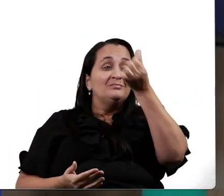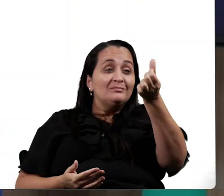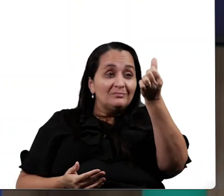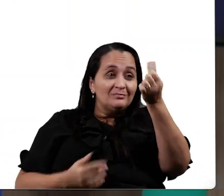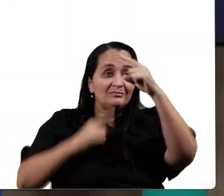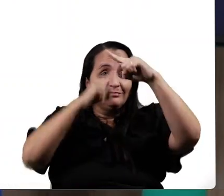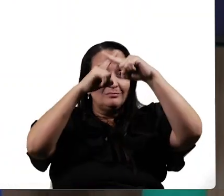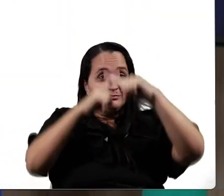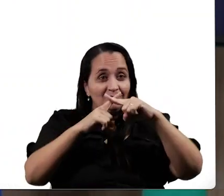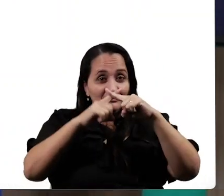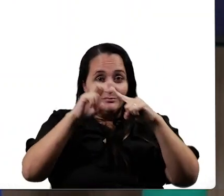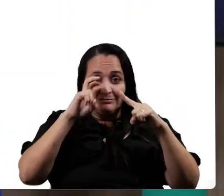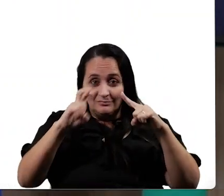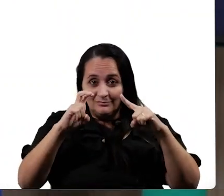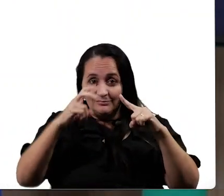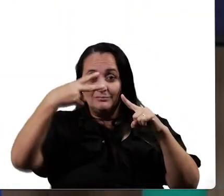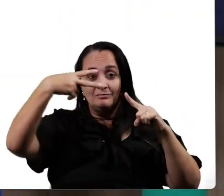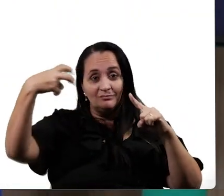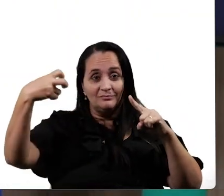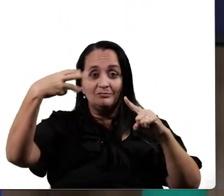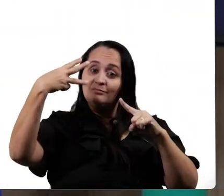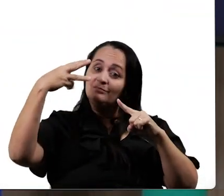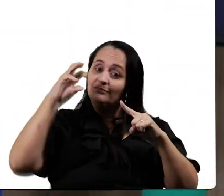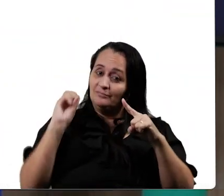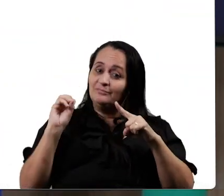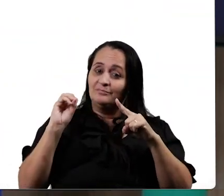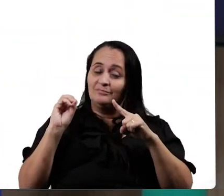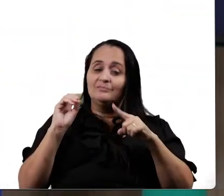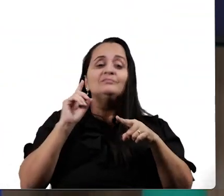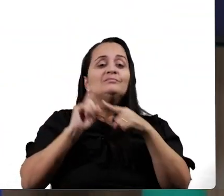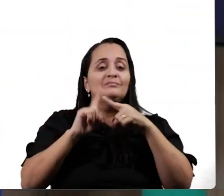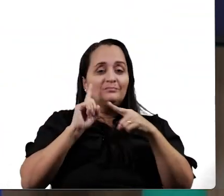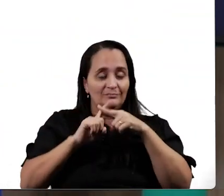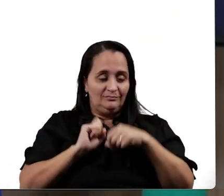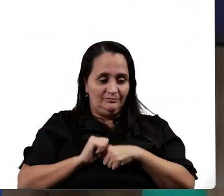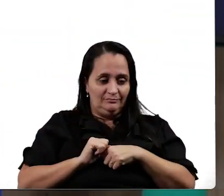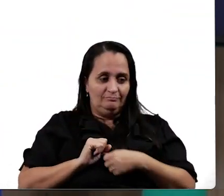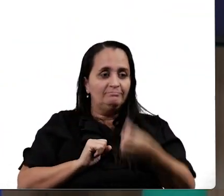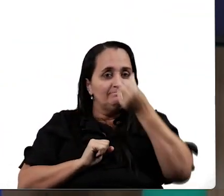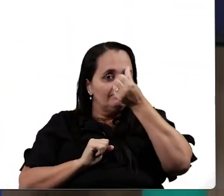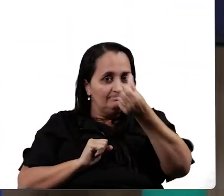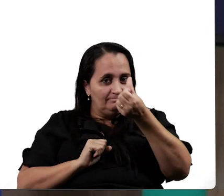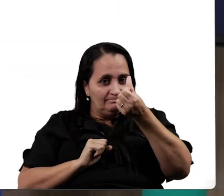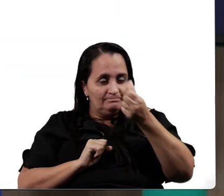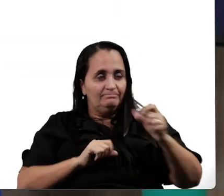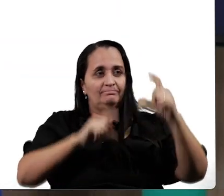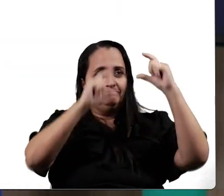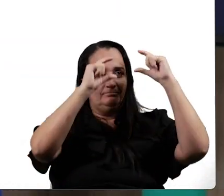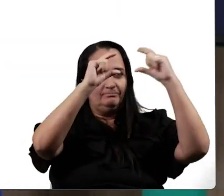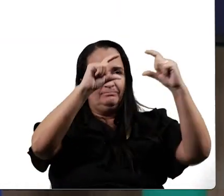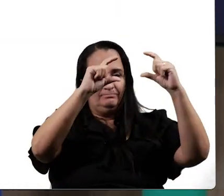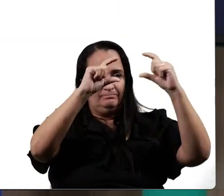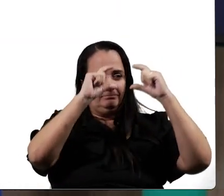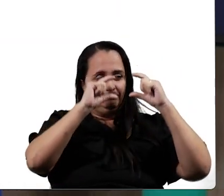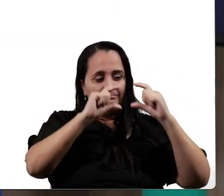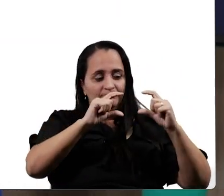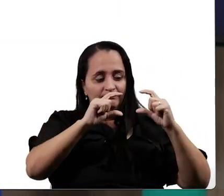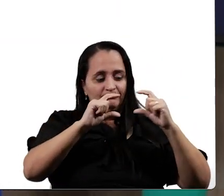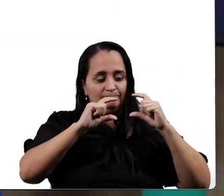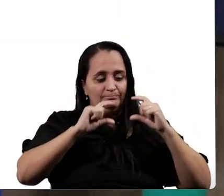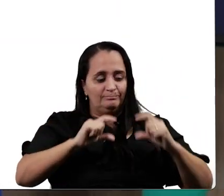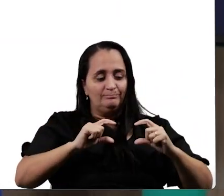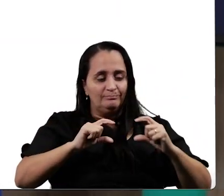com cinco bolinhas cada ao todo Temos 30 aqui Colocou o 30 aqui